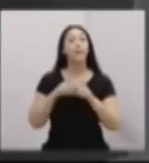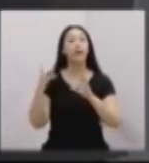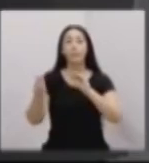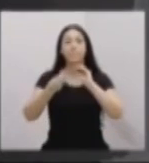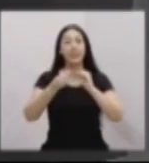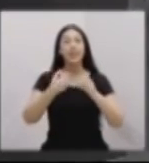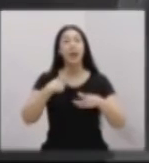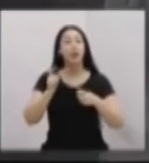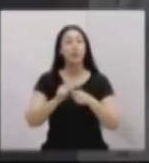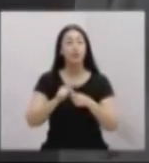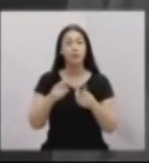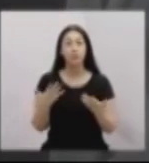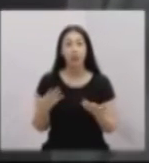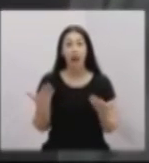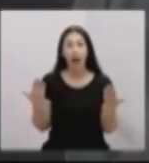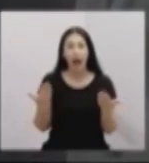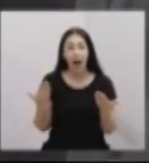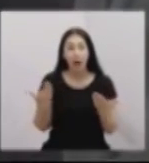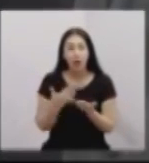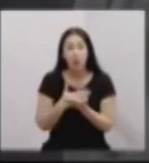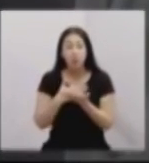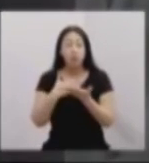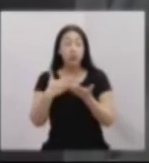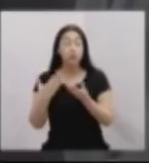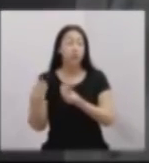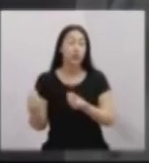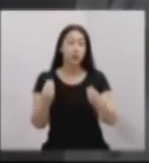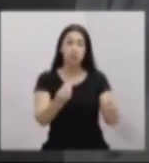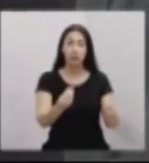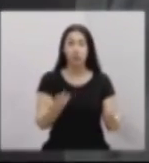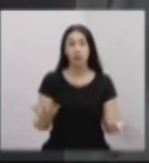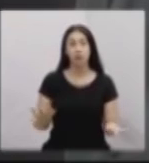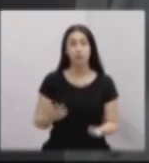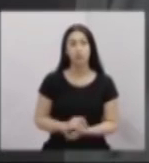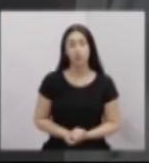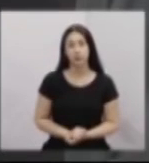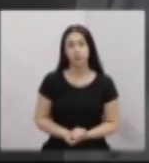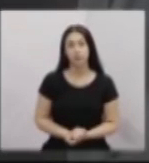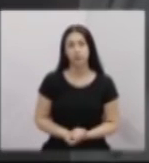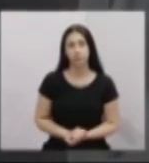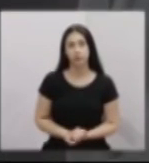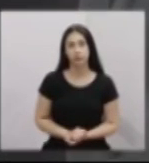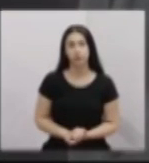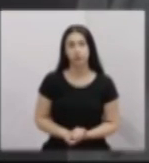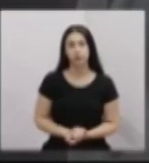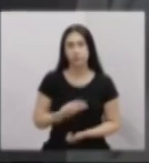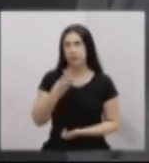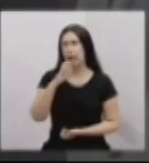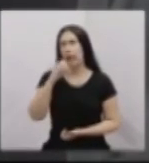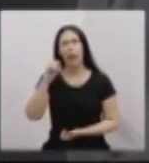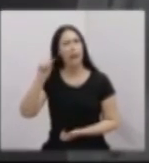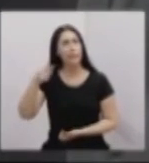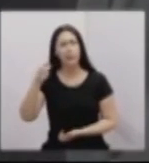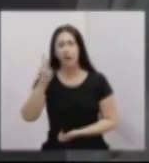impositivas que eu fiz, começou a liberar, que a gente fez um remanejamento para construir uma rede de vácuo lá, 300 e poucos mil. Mas